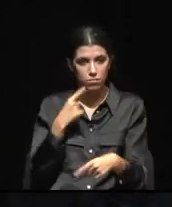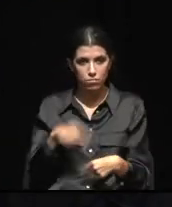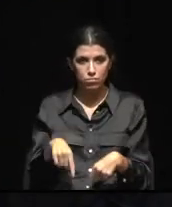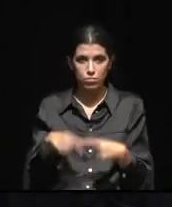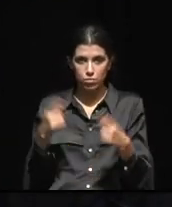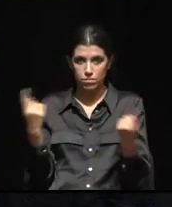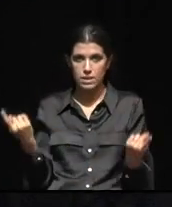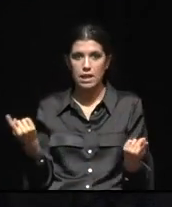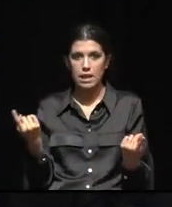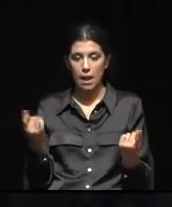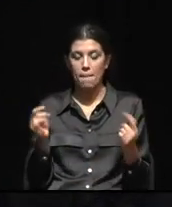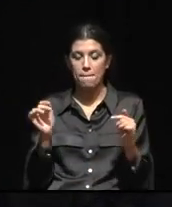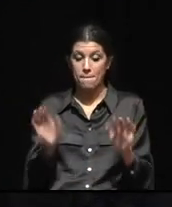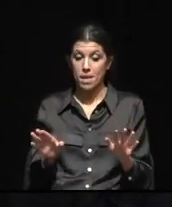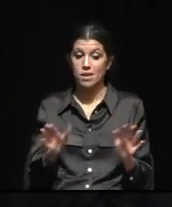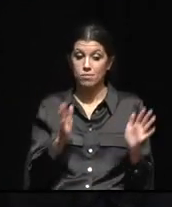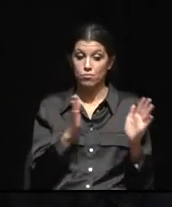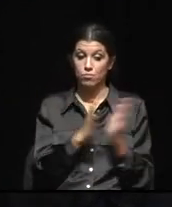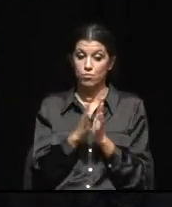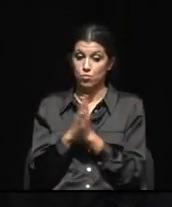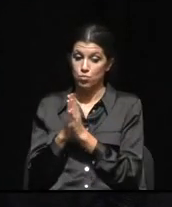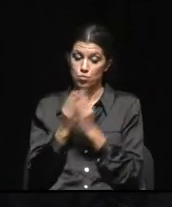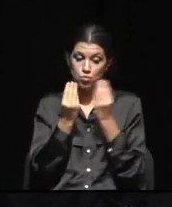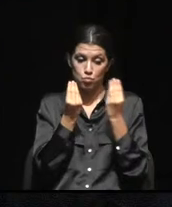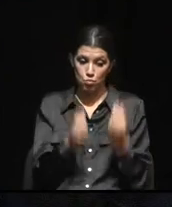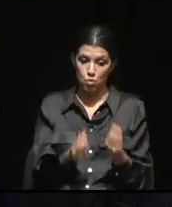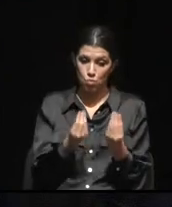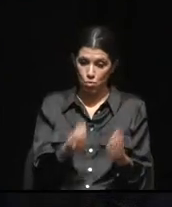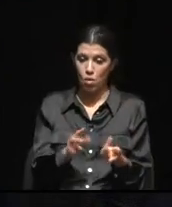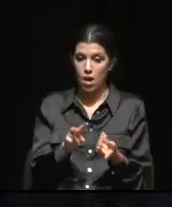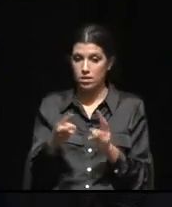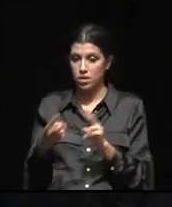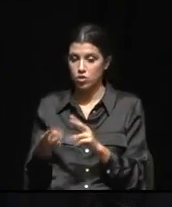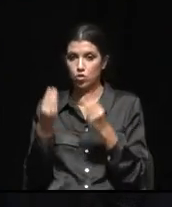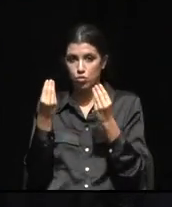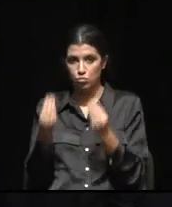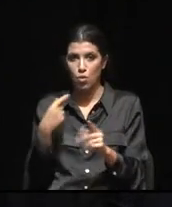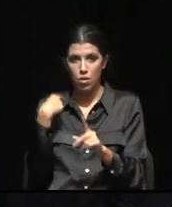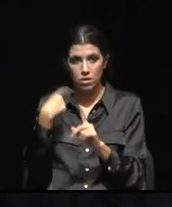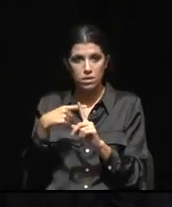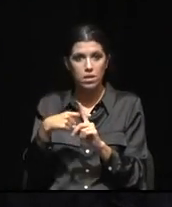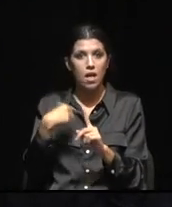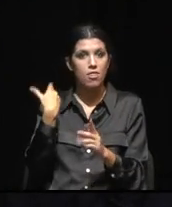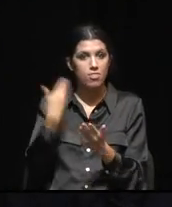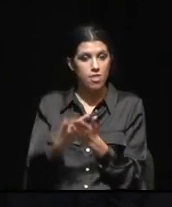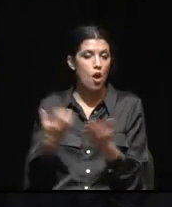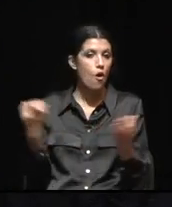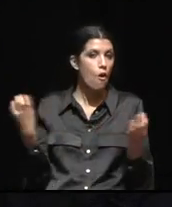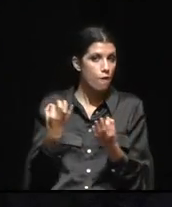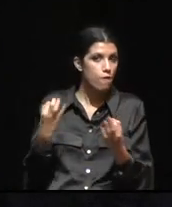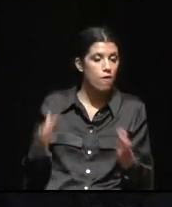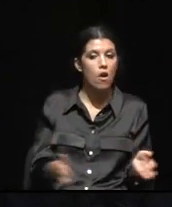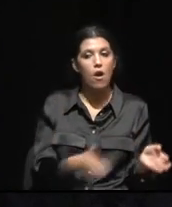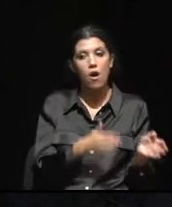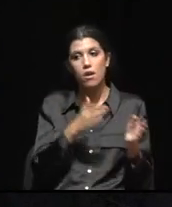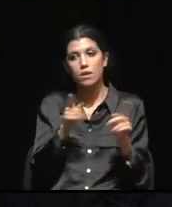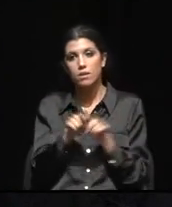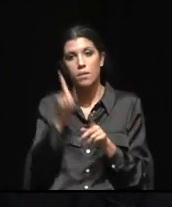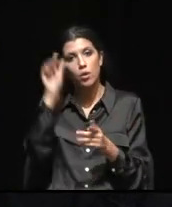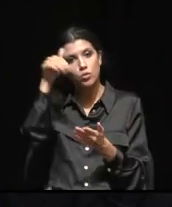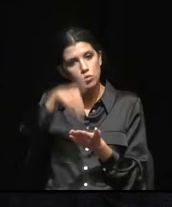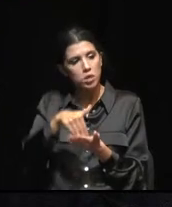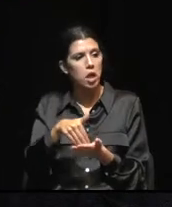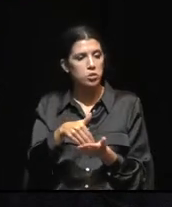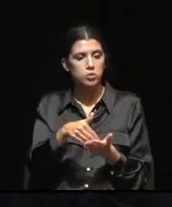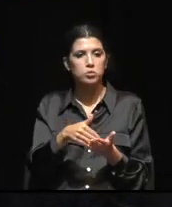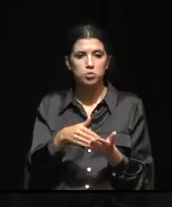pública Mas apesar da relevância que estas alterações e iniciativas legislativas encerram e dos resultados